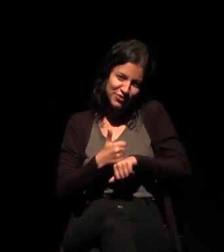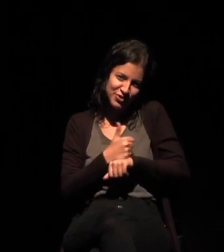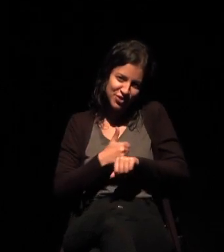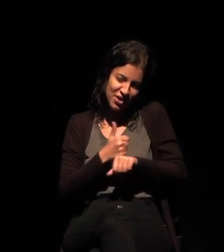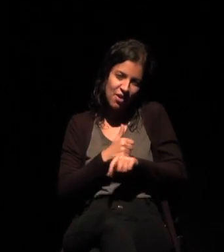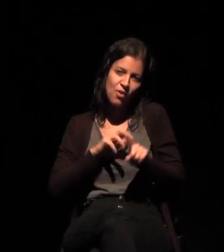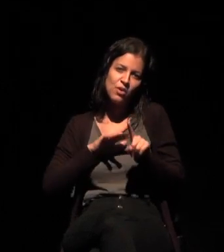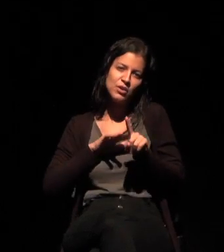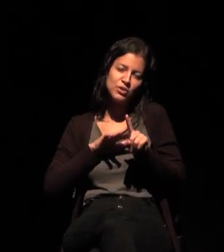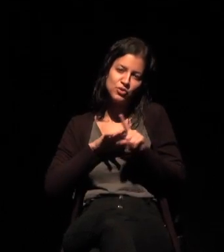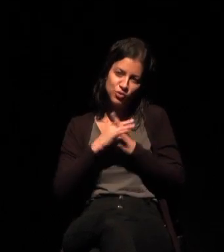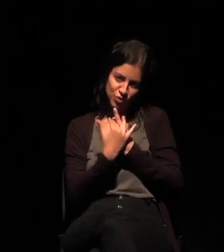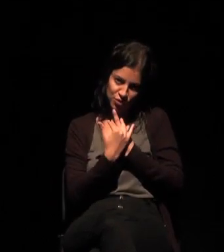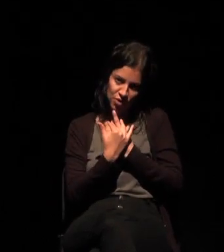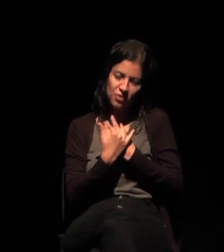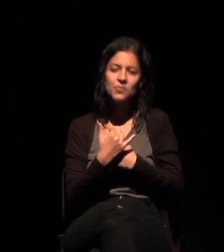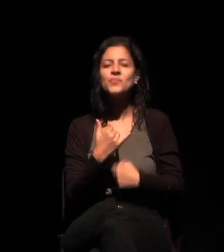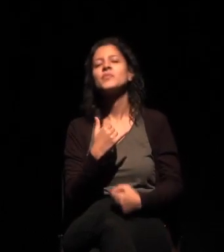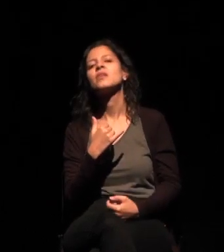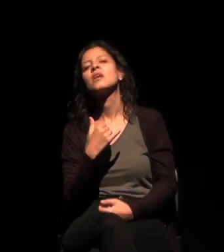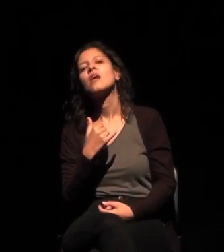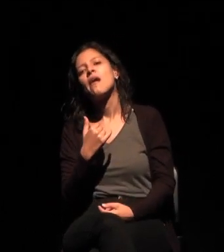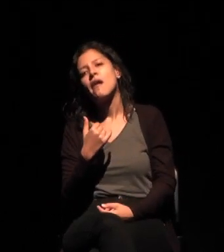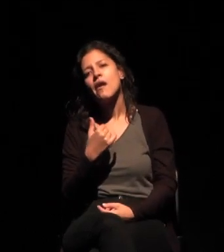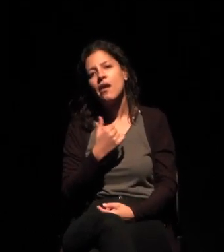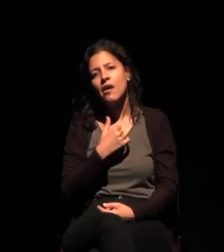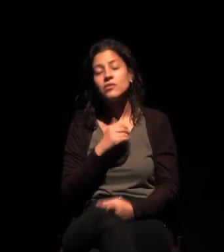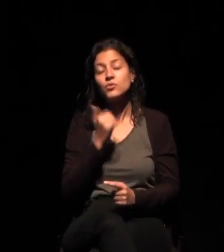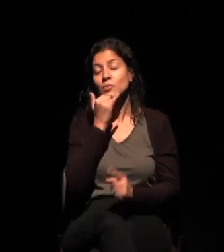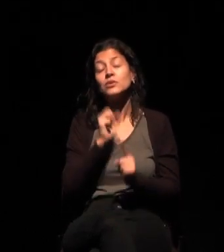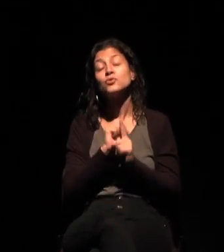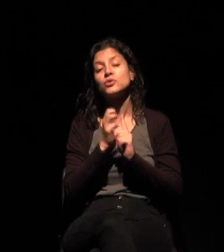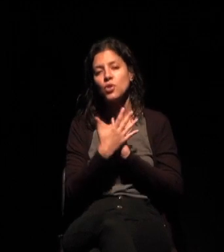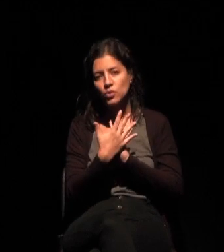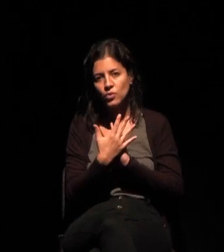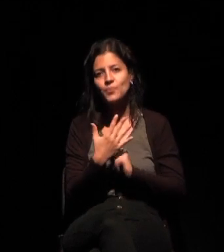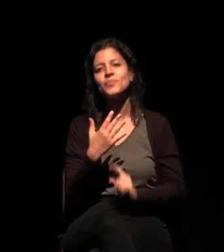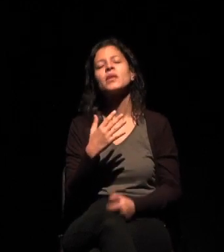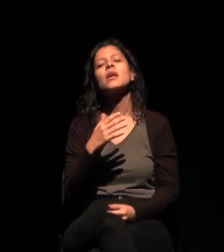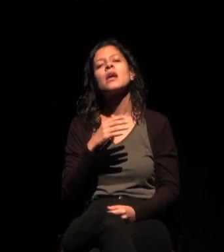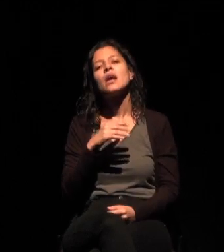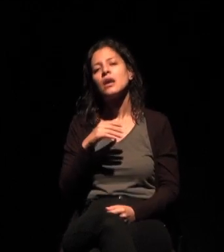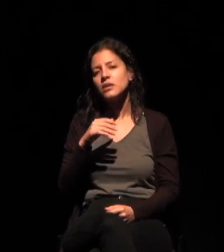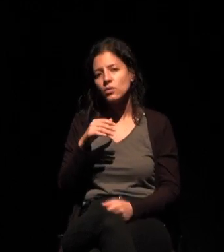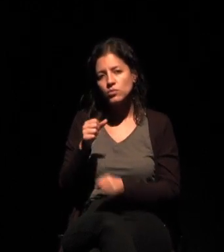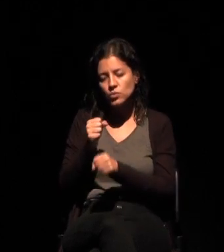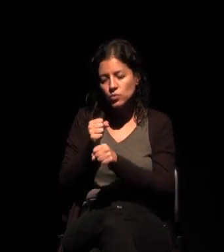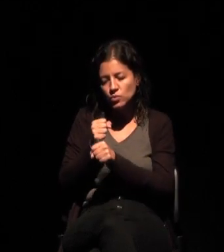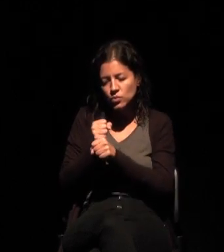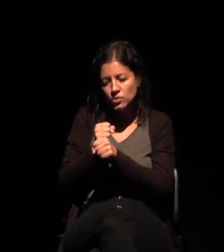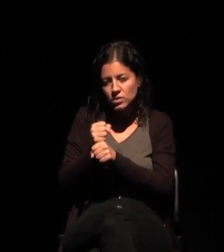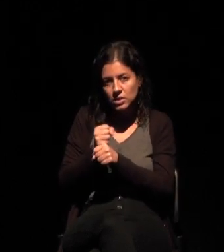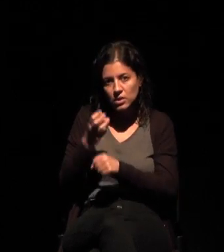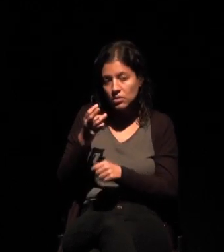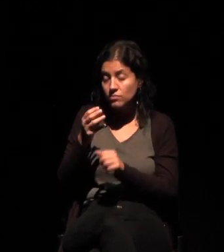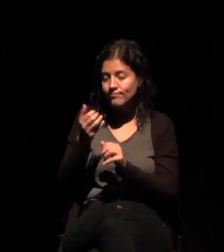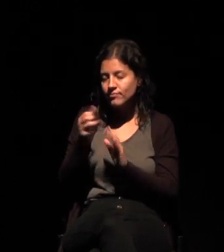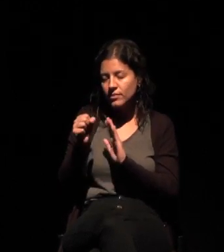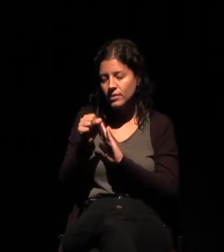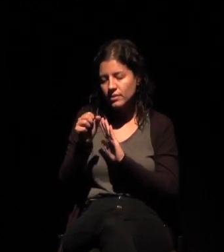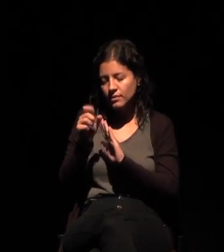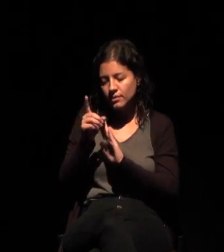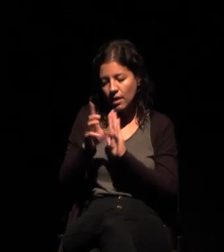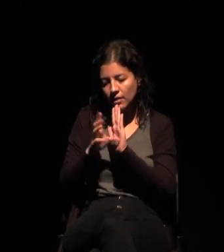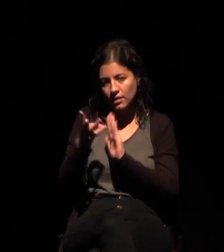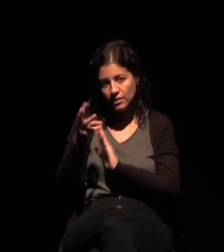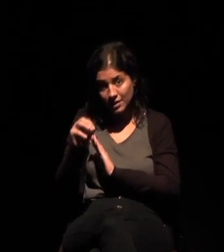de facto este modelo rapidamente 3 mil no início dos anos setenta e três mil porque é grande base do